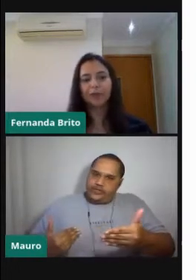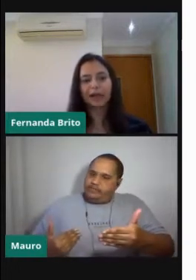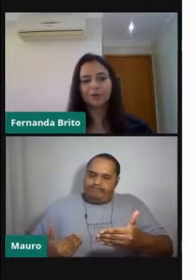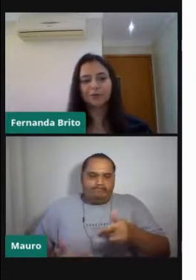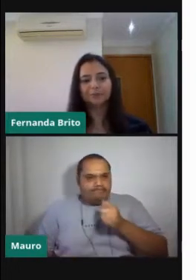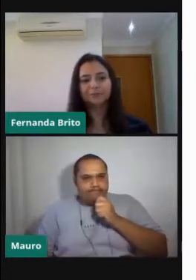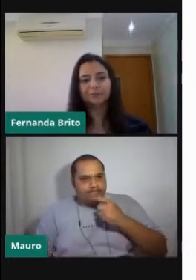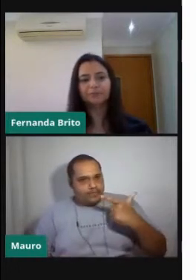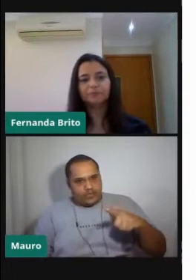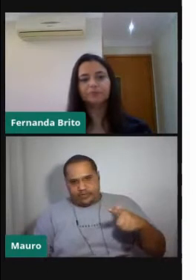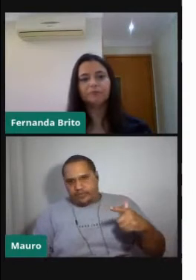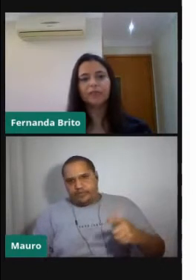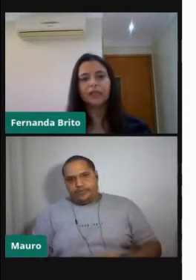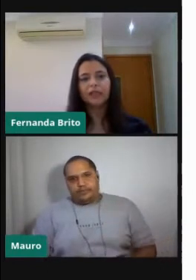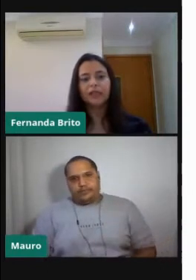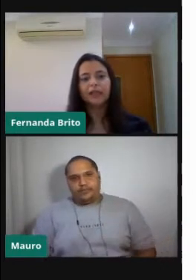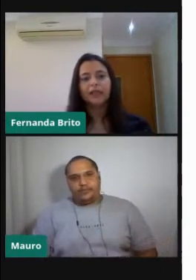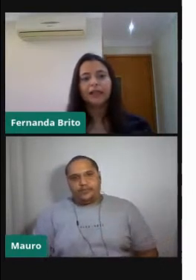uso do plasma.